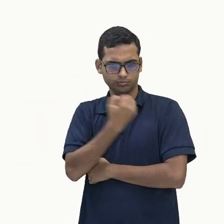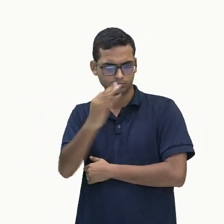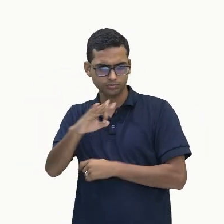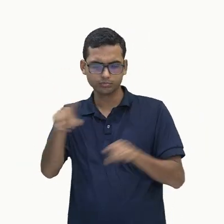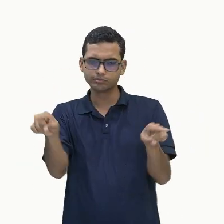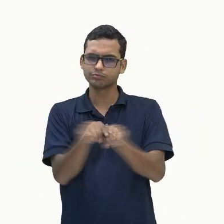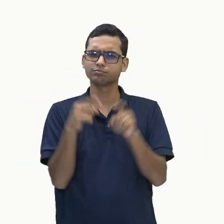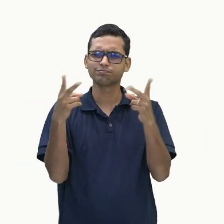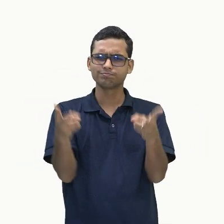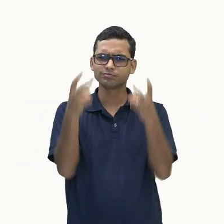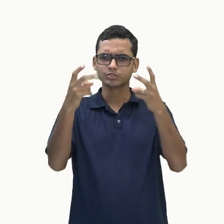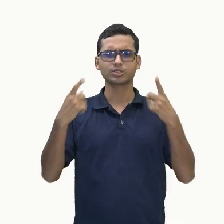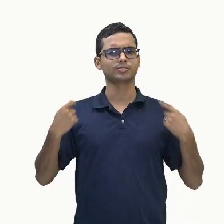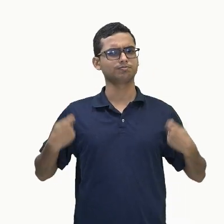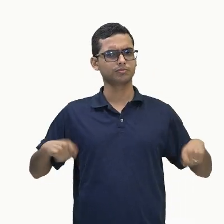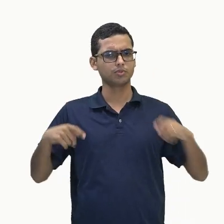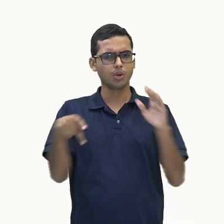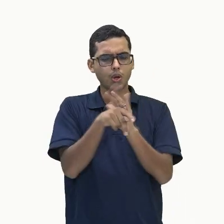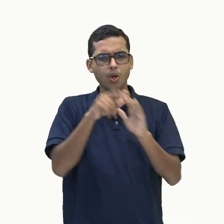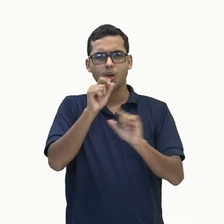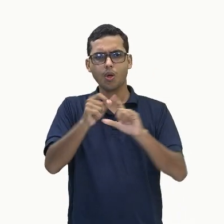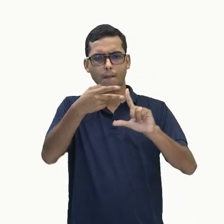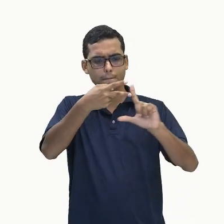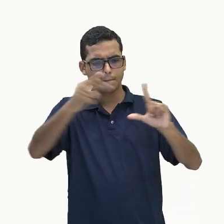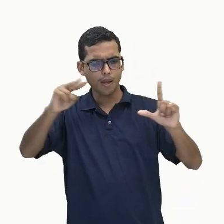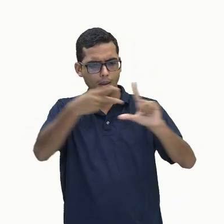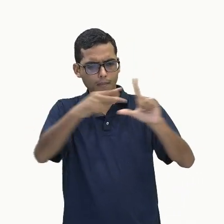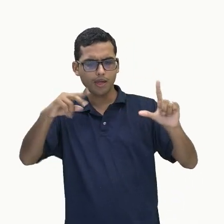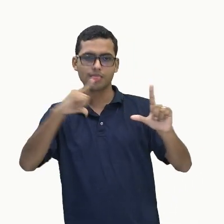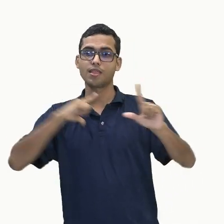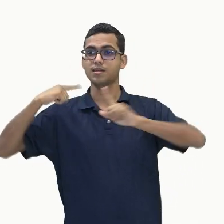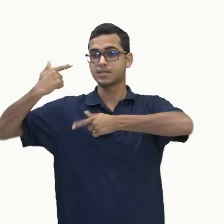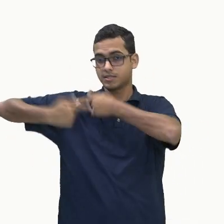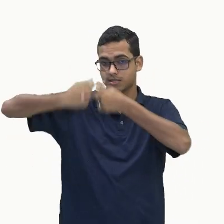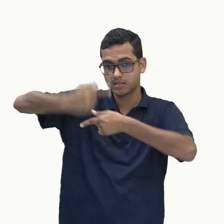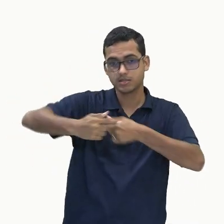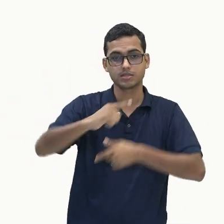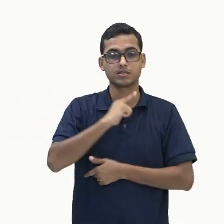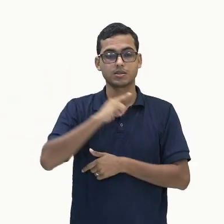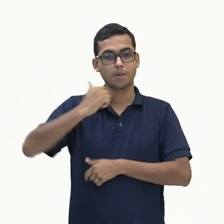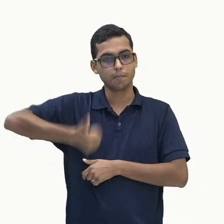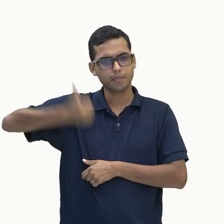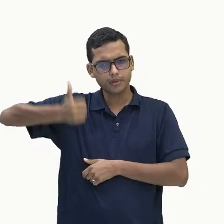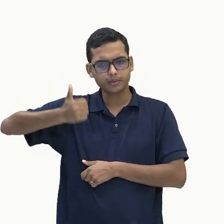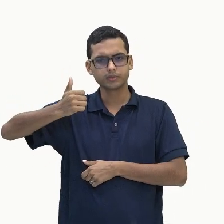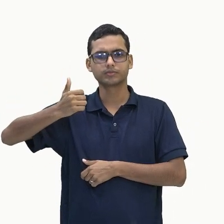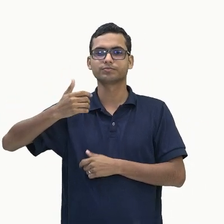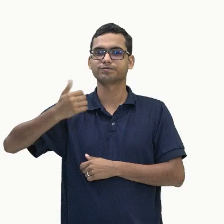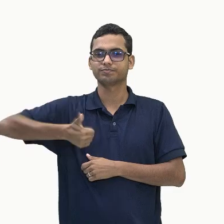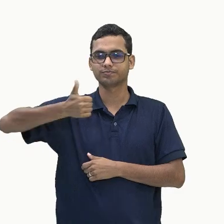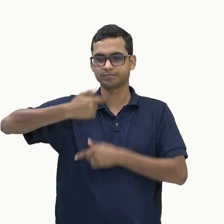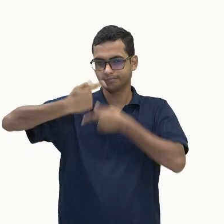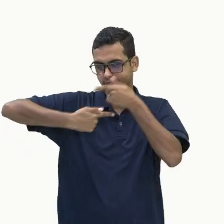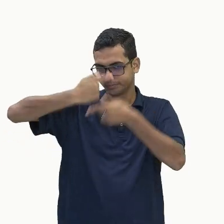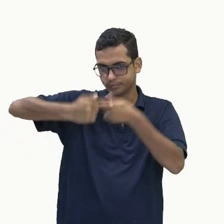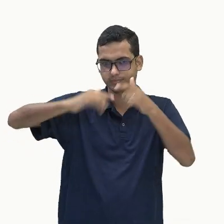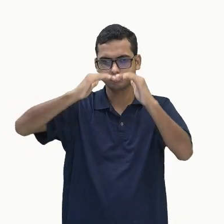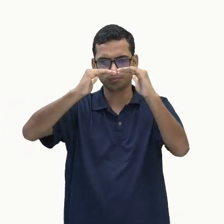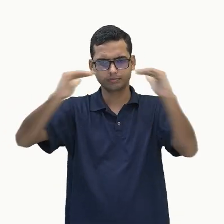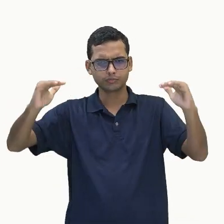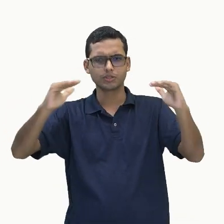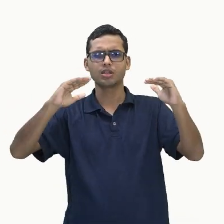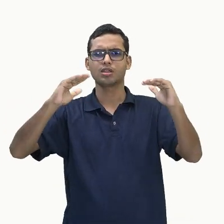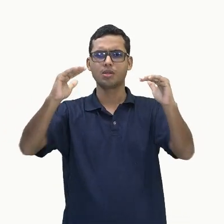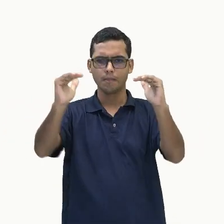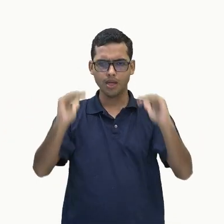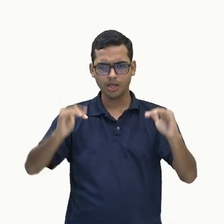que perceber que no heredograma nós temos gerações. A primeira linha de cima para baixo será a primeira geração. A